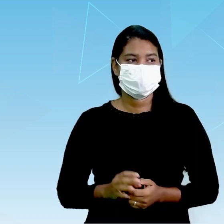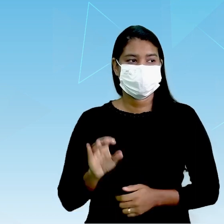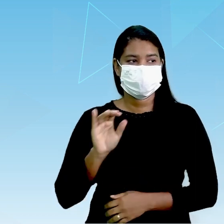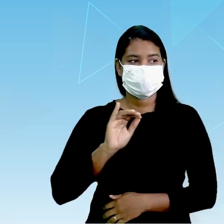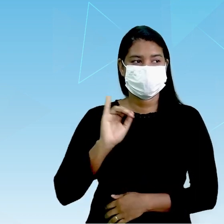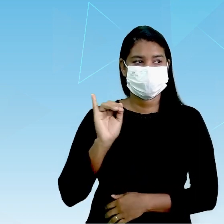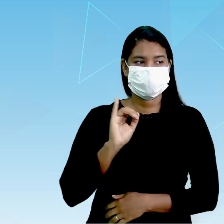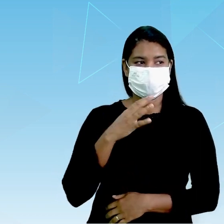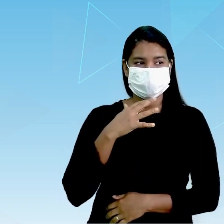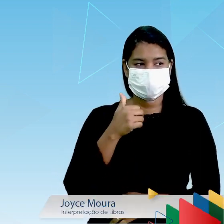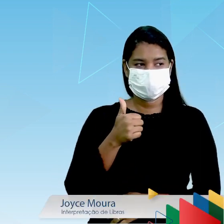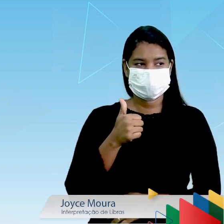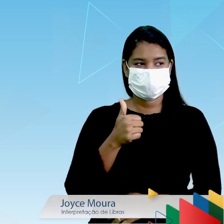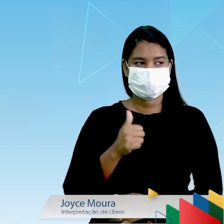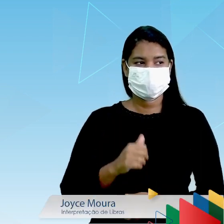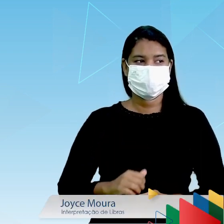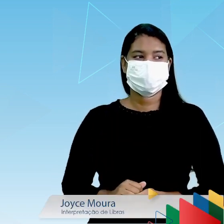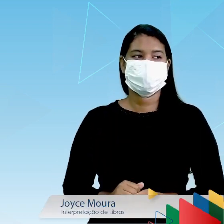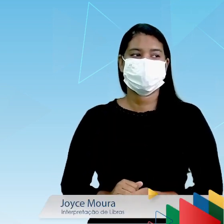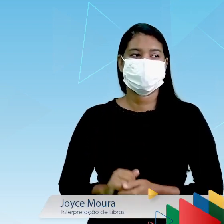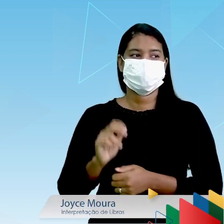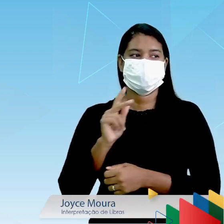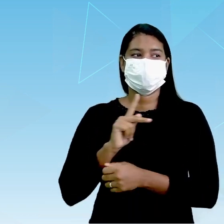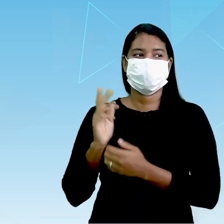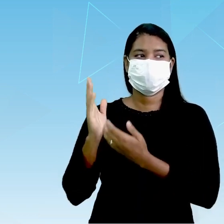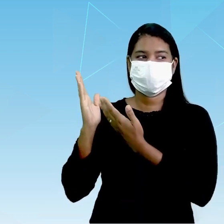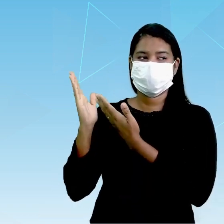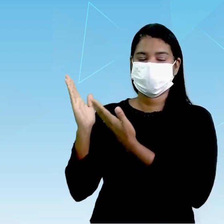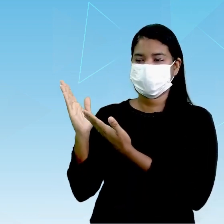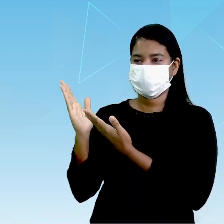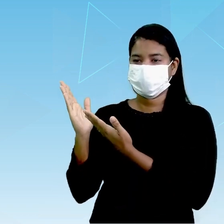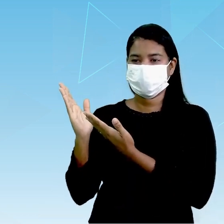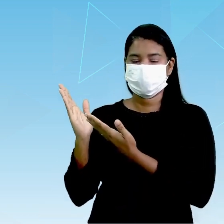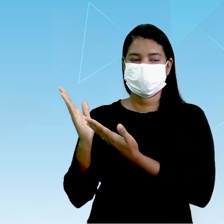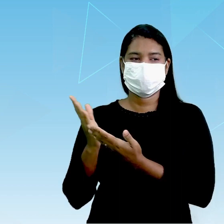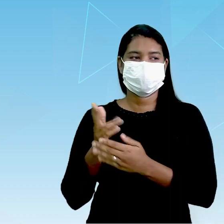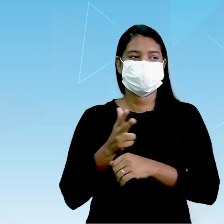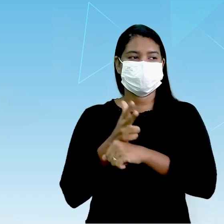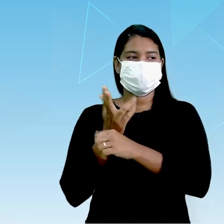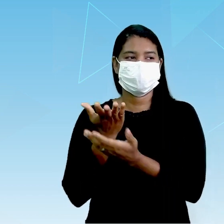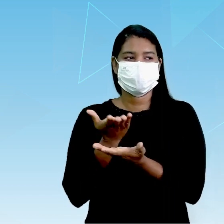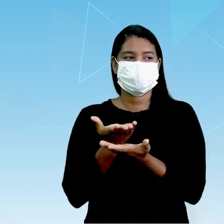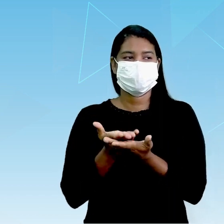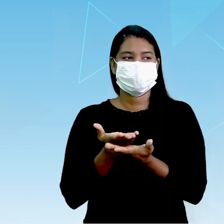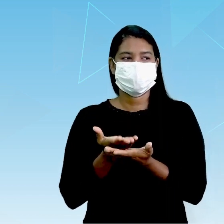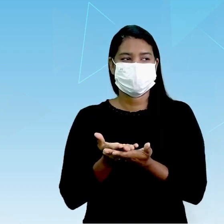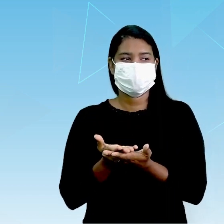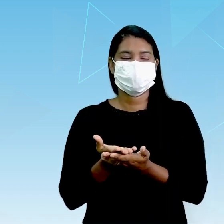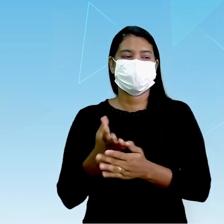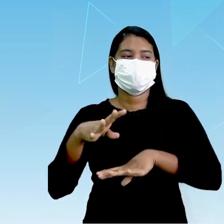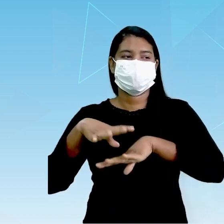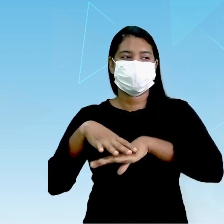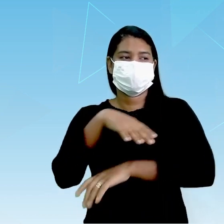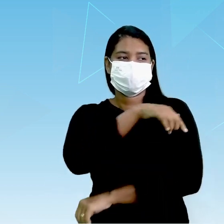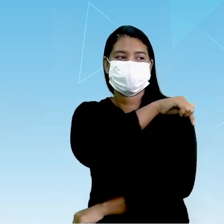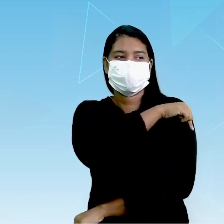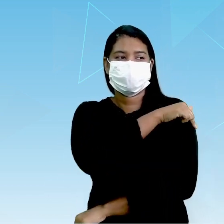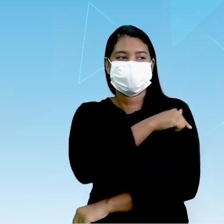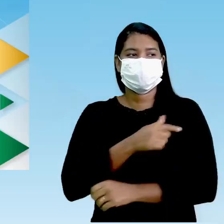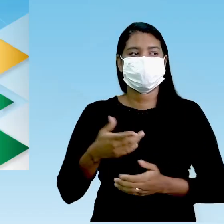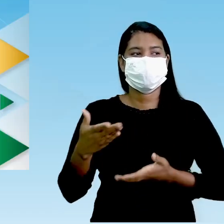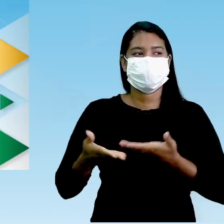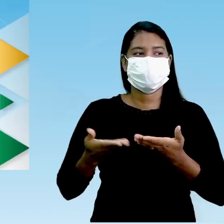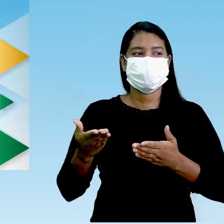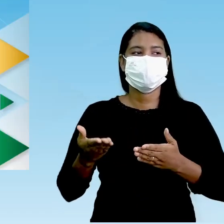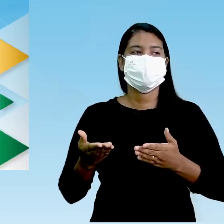Olá pessoal, tudo bem? Professor Almir Serpa aqui de volta para mais uma videoaula para você do 7º ano, você que nos acompanha aí na